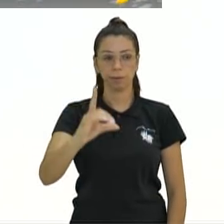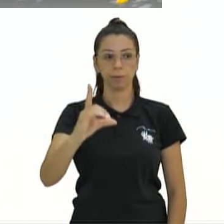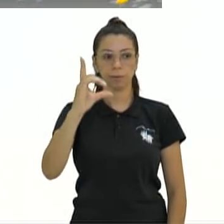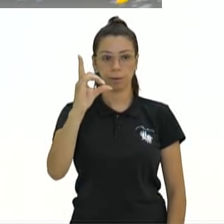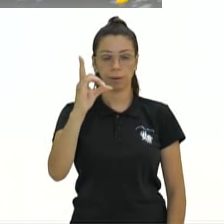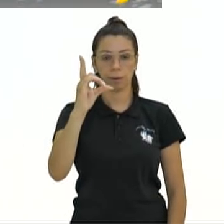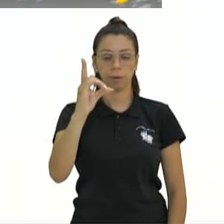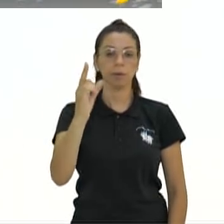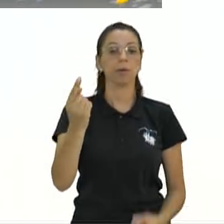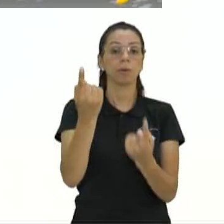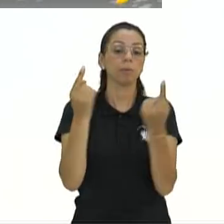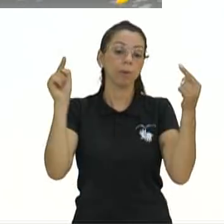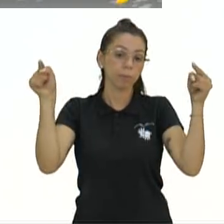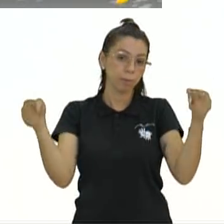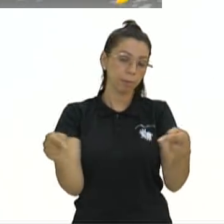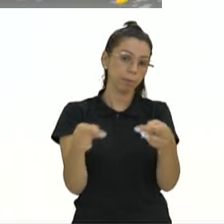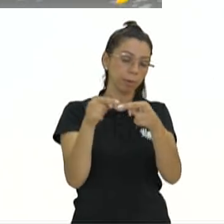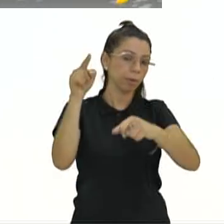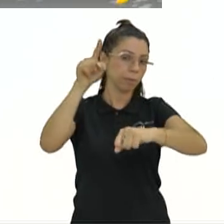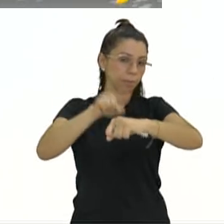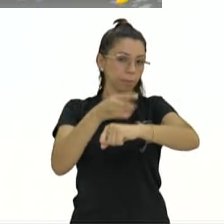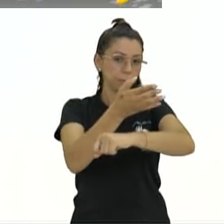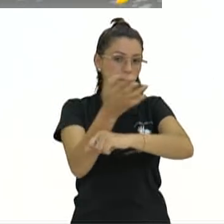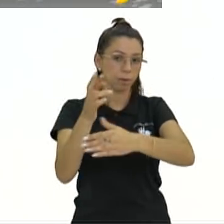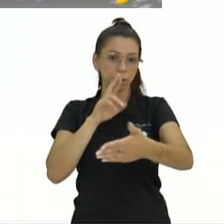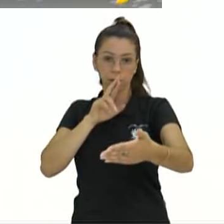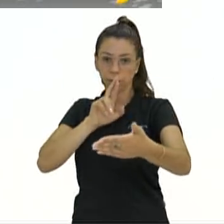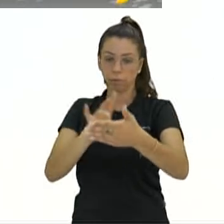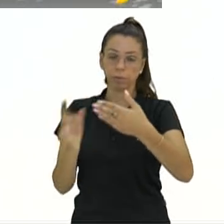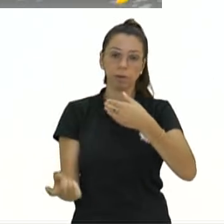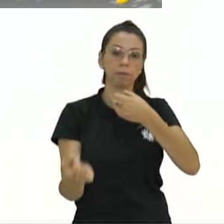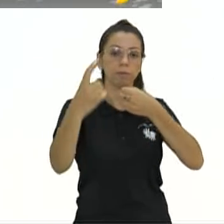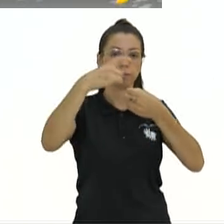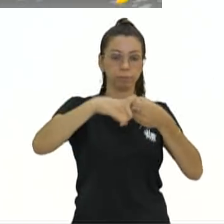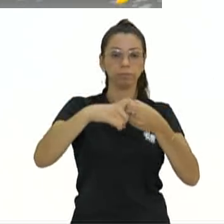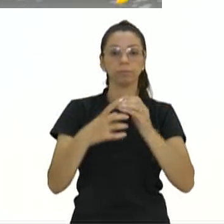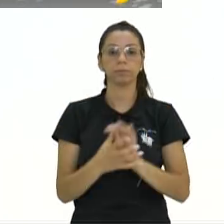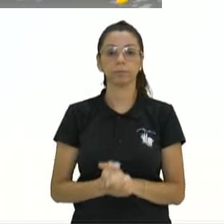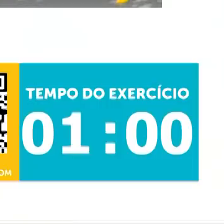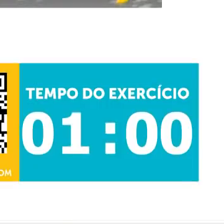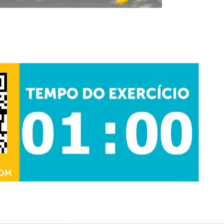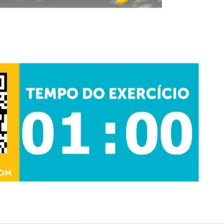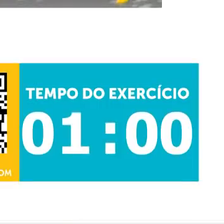o parkour? Tempinho para você responder, voltamos logo.